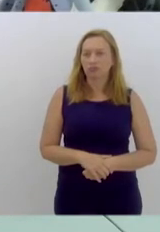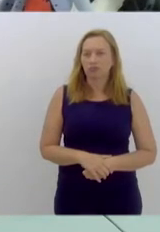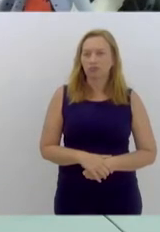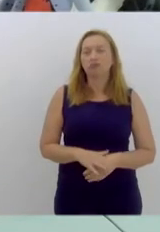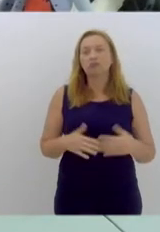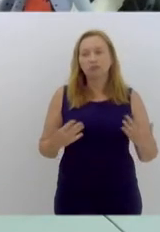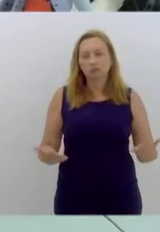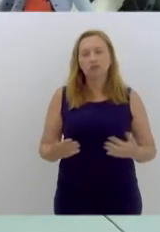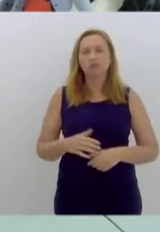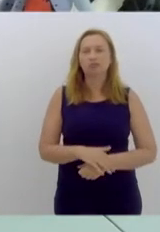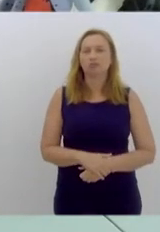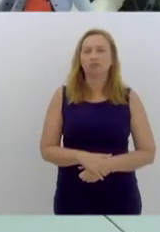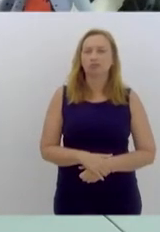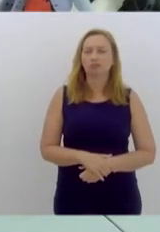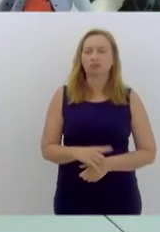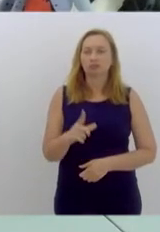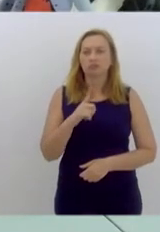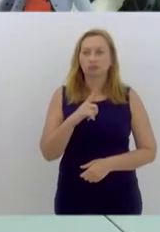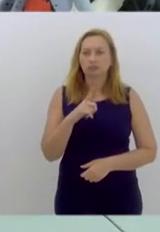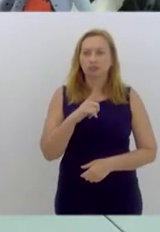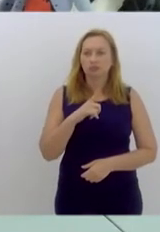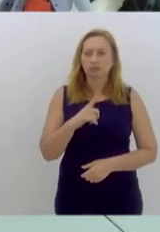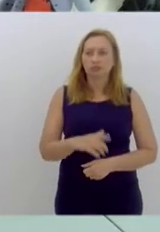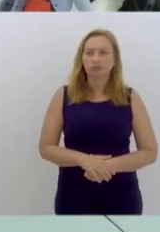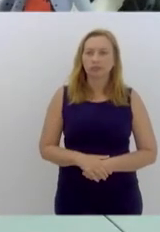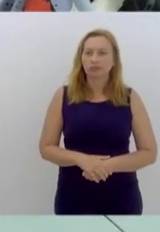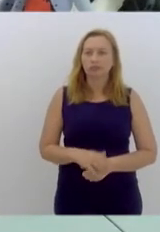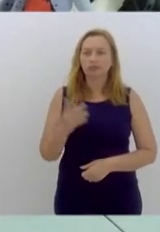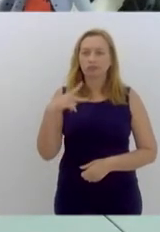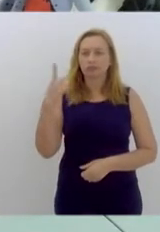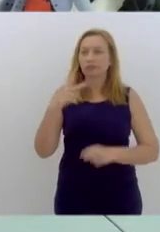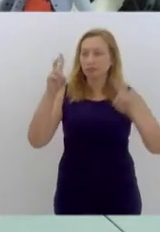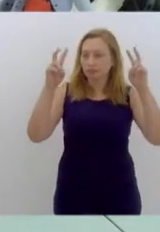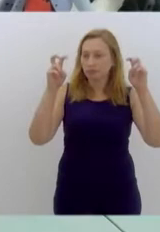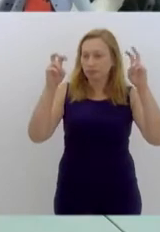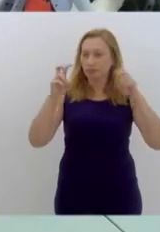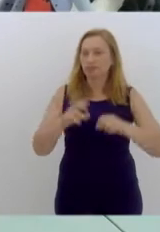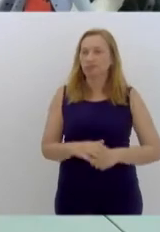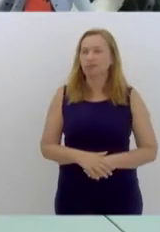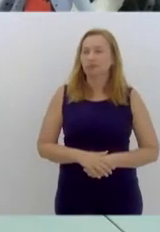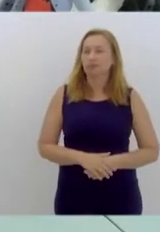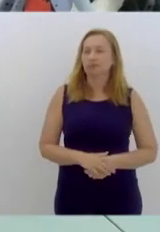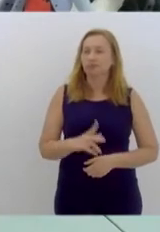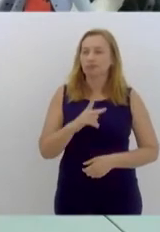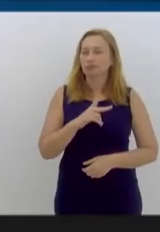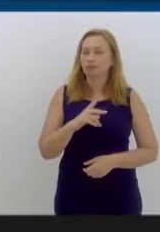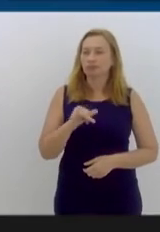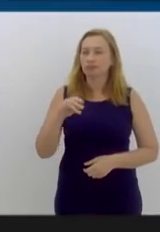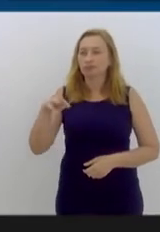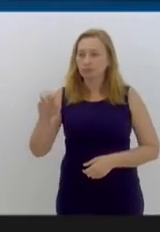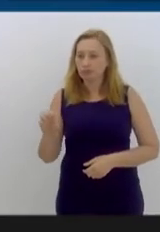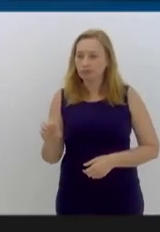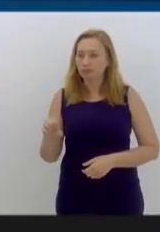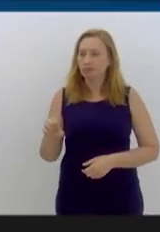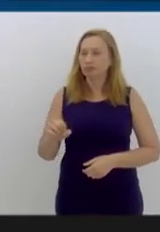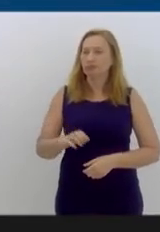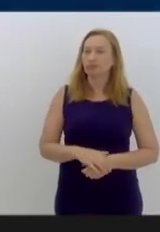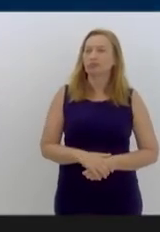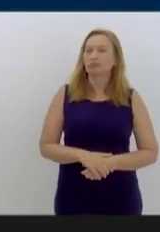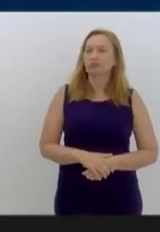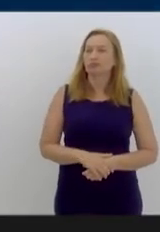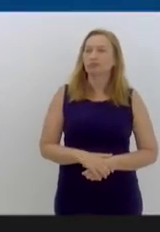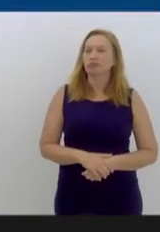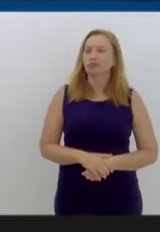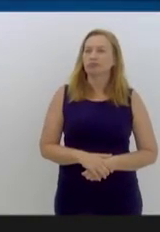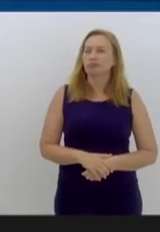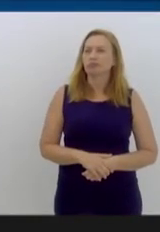Então, a baixa interlocução que você teve com esse parlamento sobre esse tema, com a própria Undime, sendo secretário parte da Undime, e